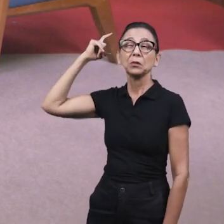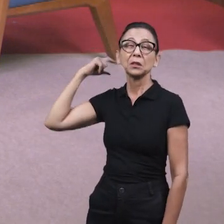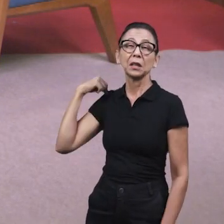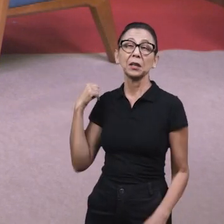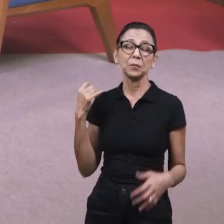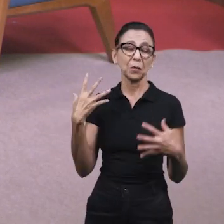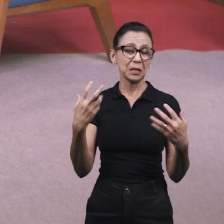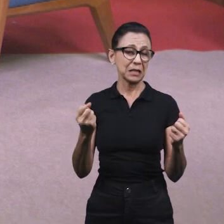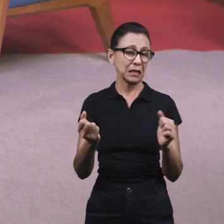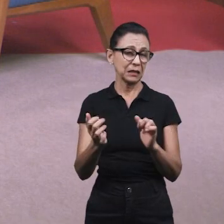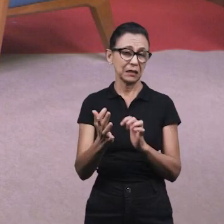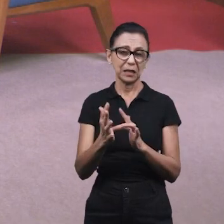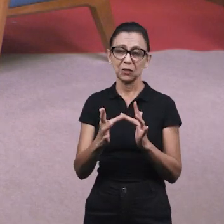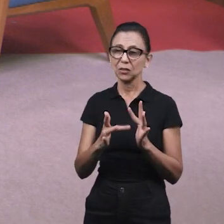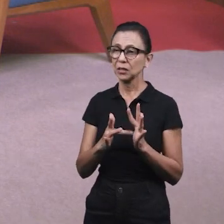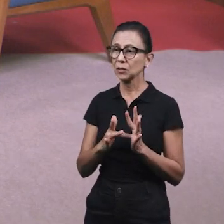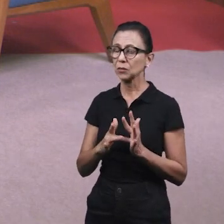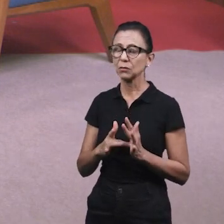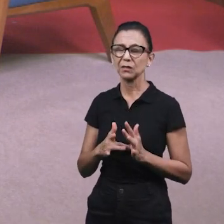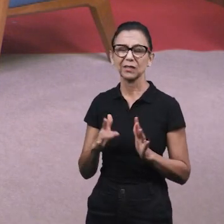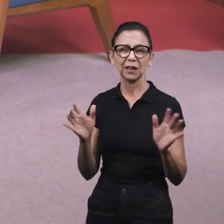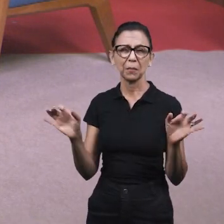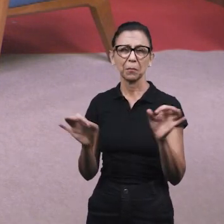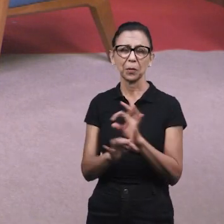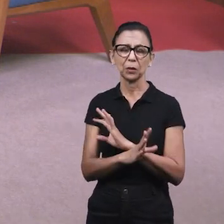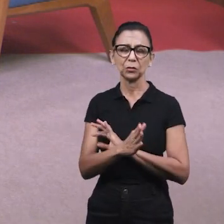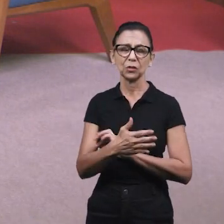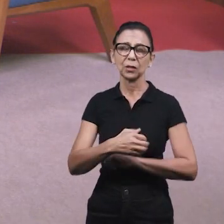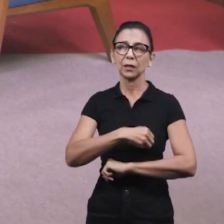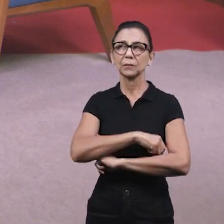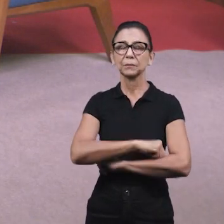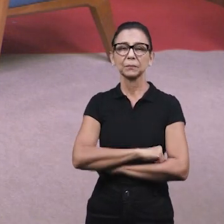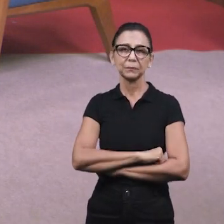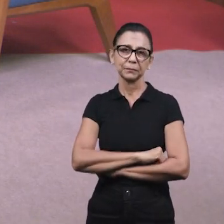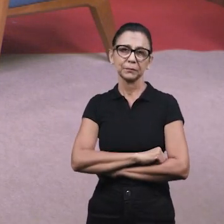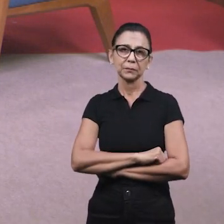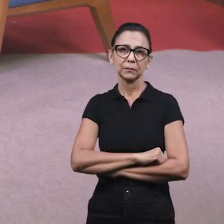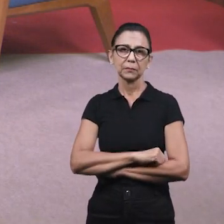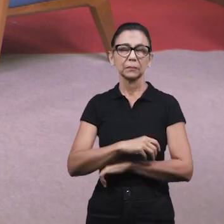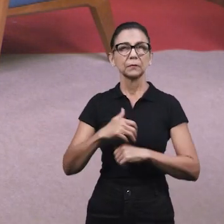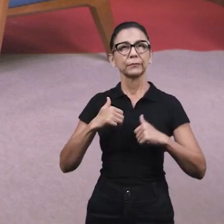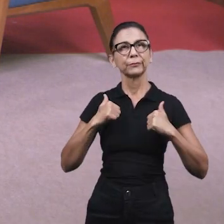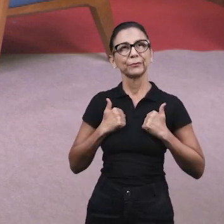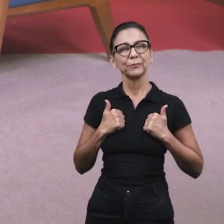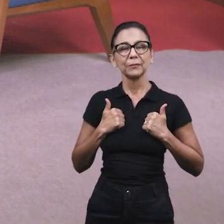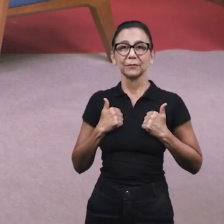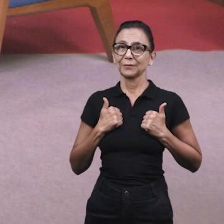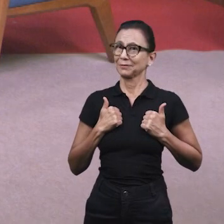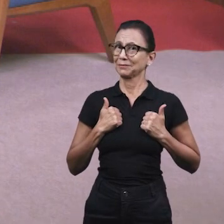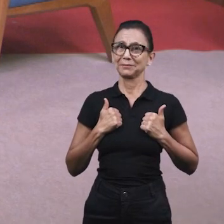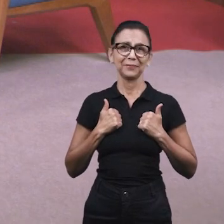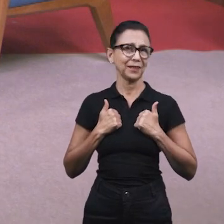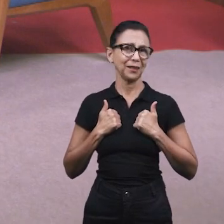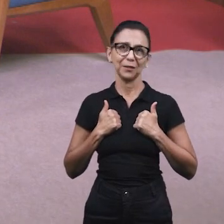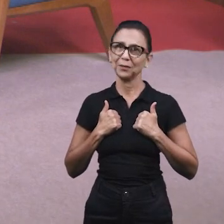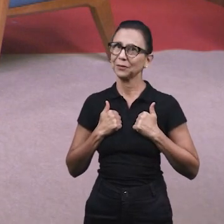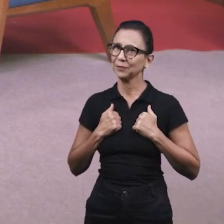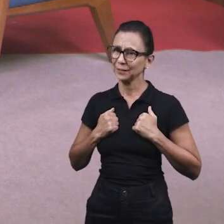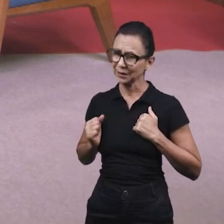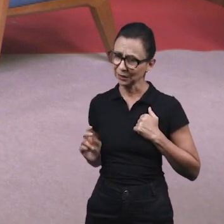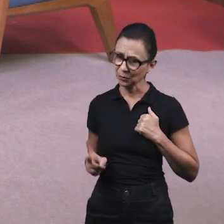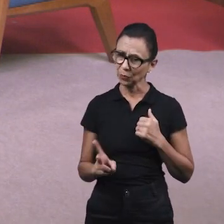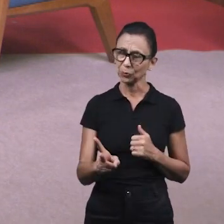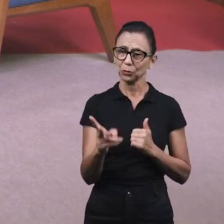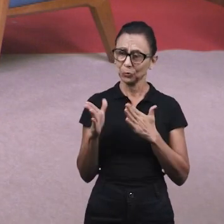em 2022. Você tem que aceitar Jesus. A salvação é dinâmica. E permanecer no caminho. Viver em santificação do